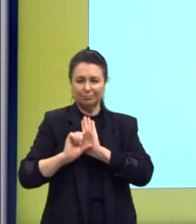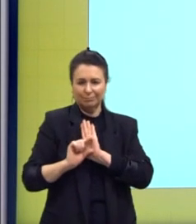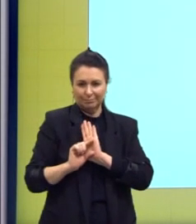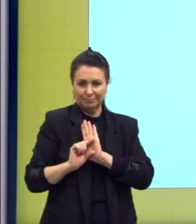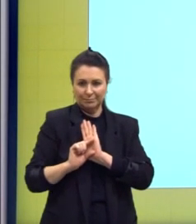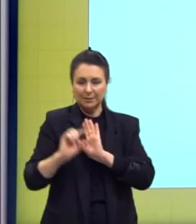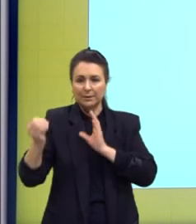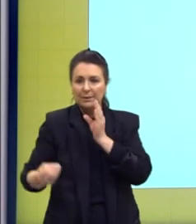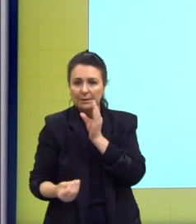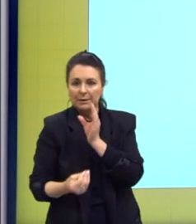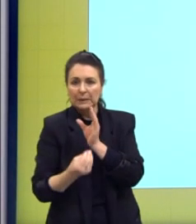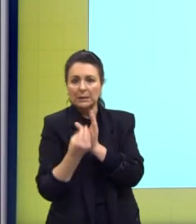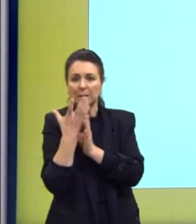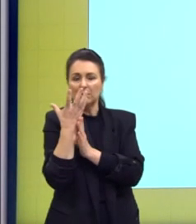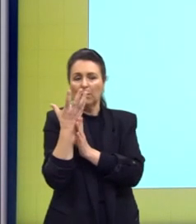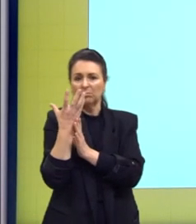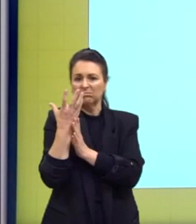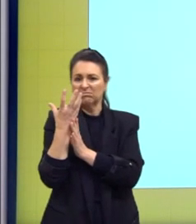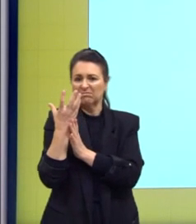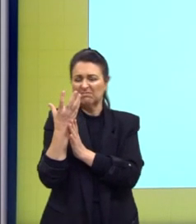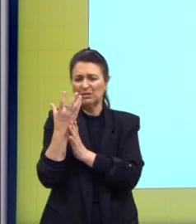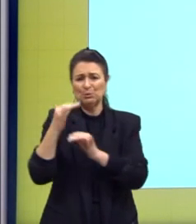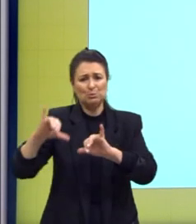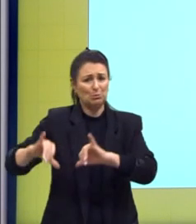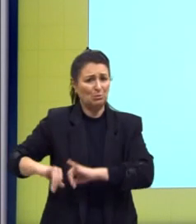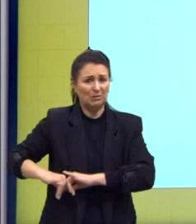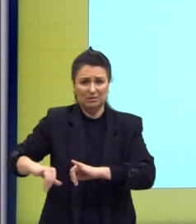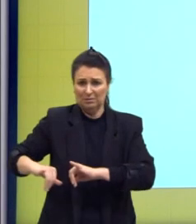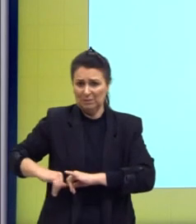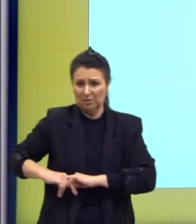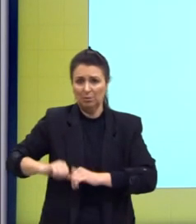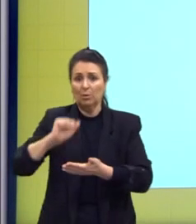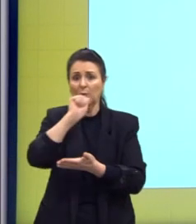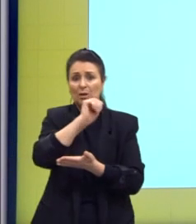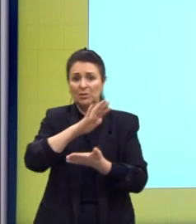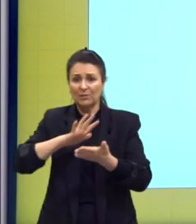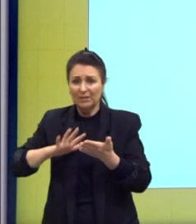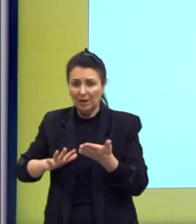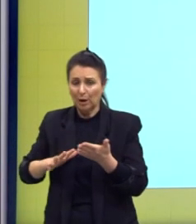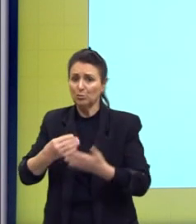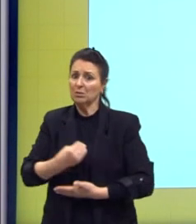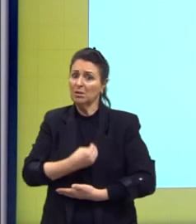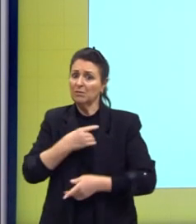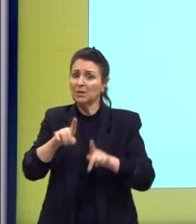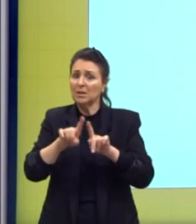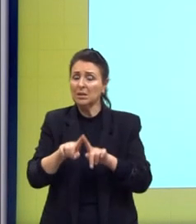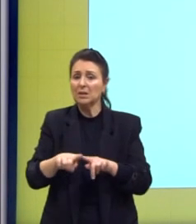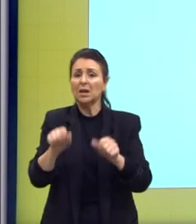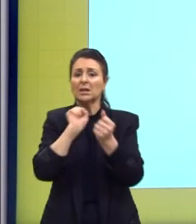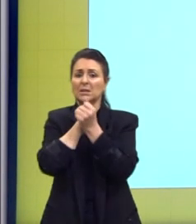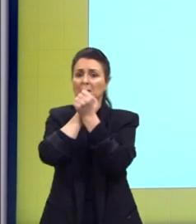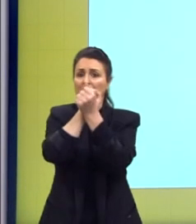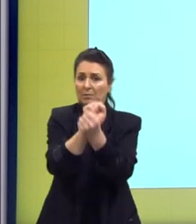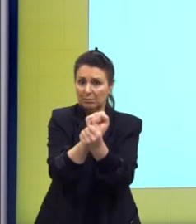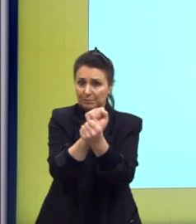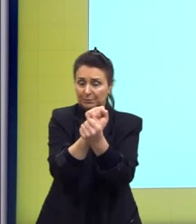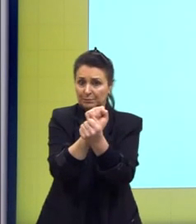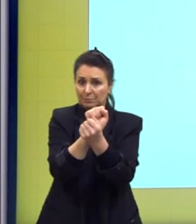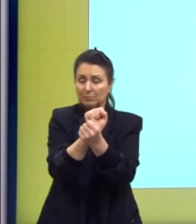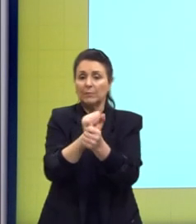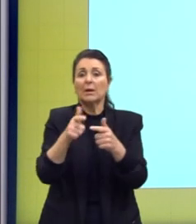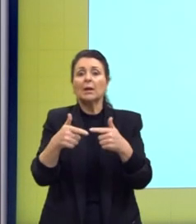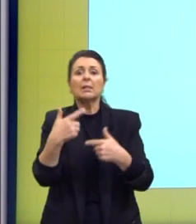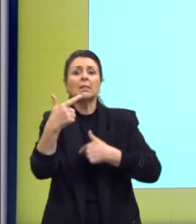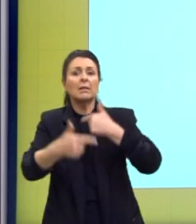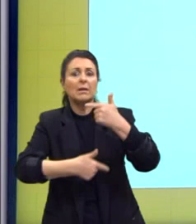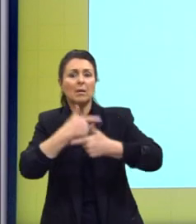criação e infelicidade atividade Vital e escravidão felicidade social de Servidão